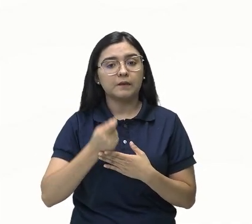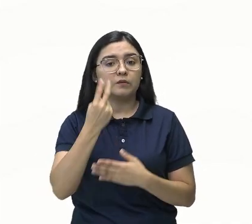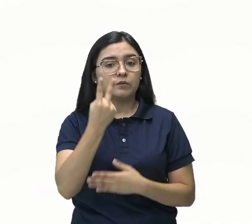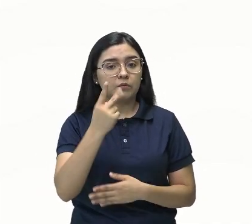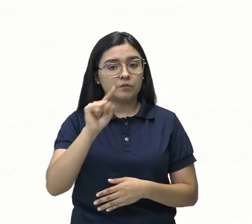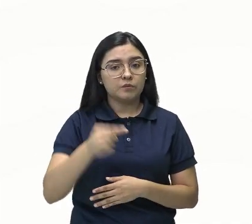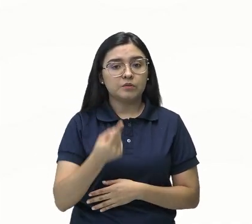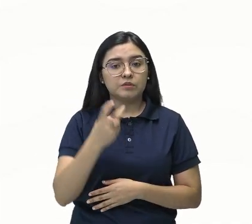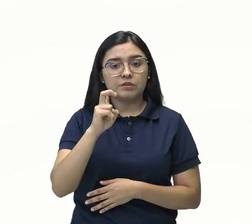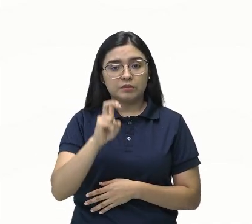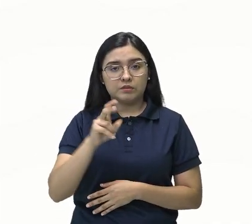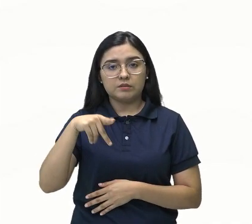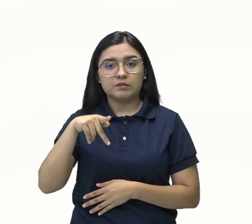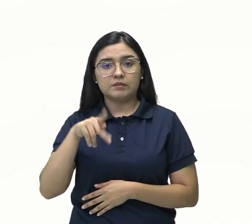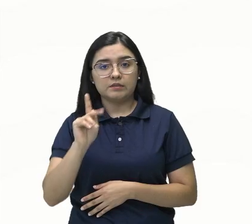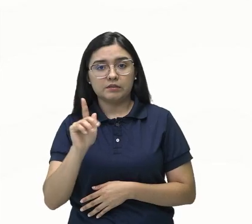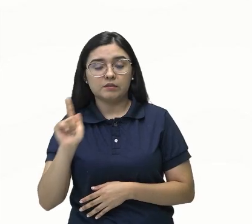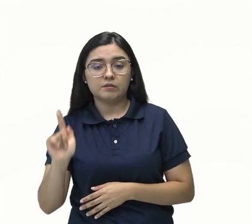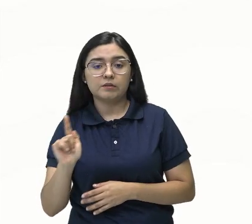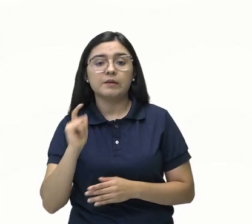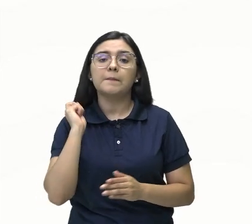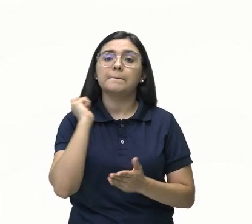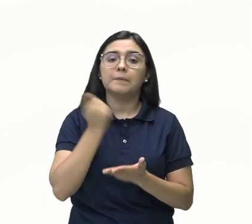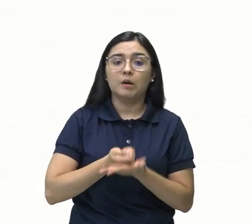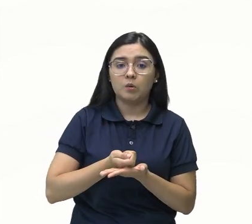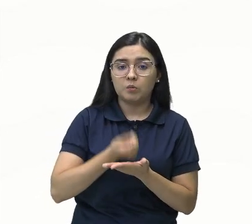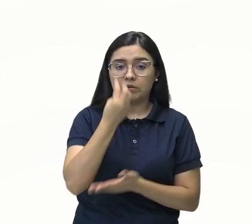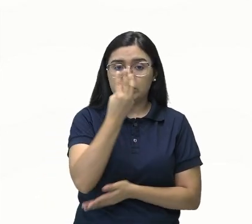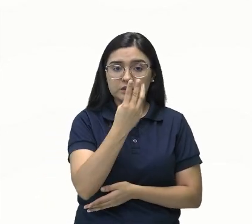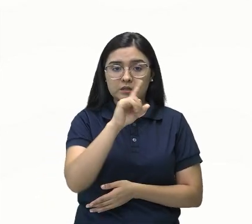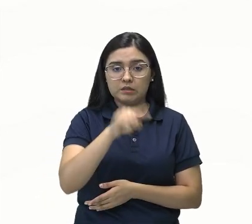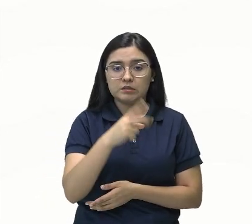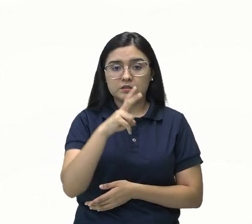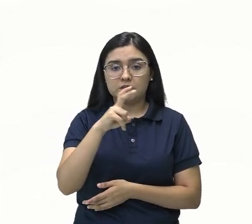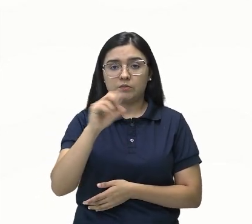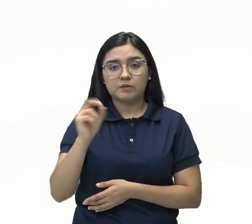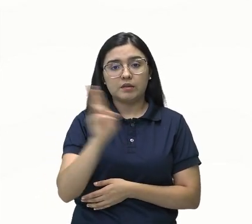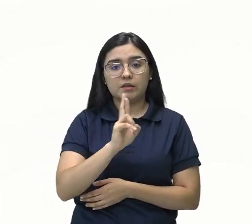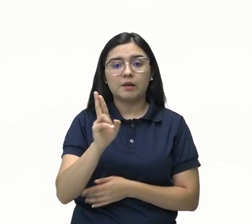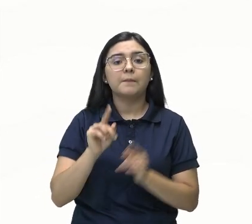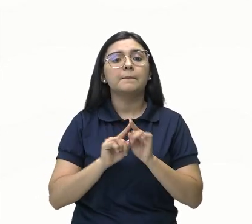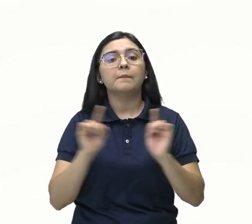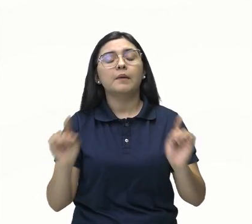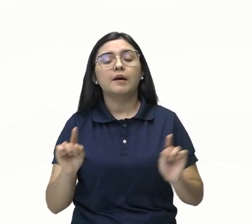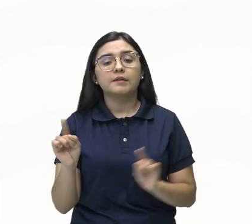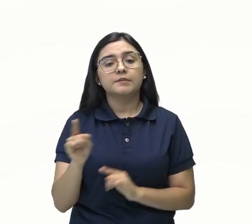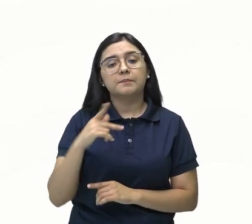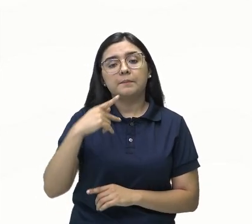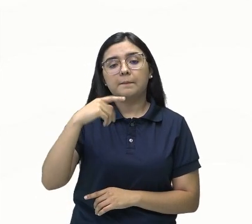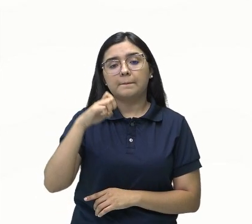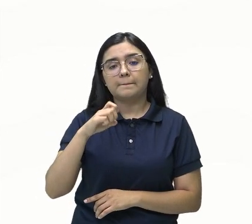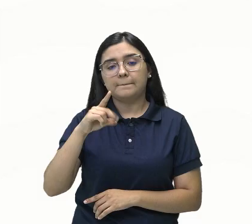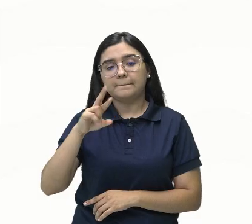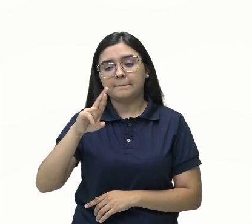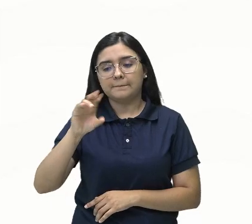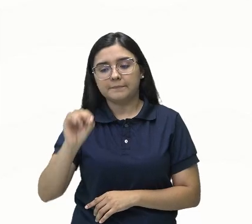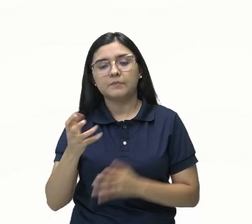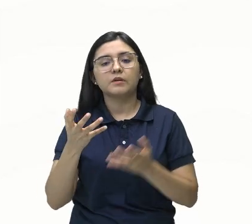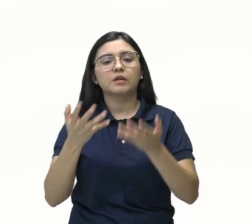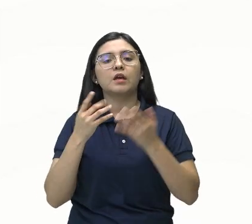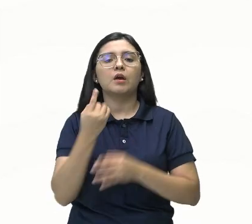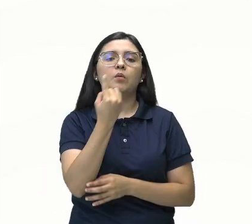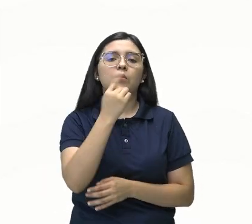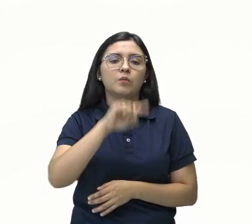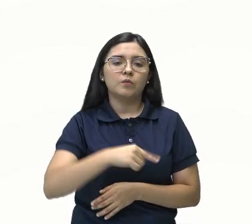3,50. Só que o Pedro não quer 2,5 kg, ele só quer 1,8.